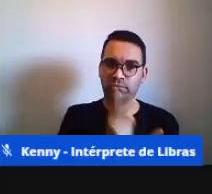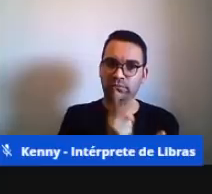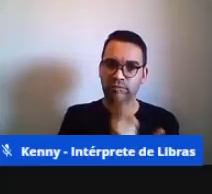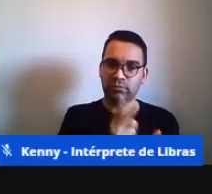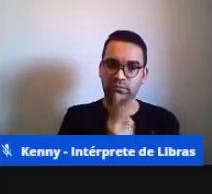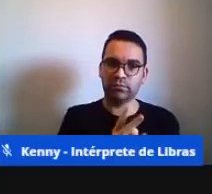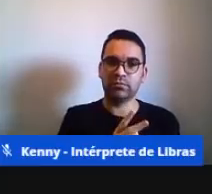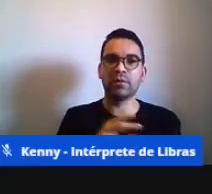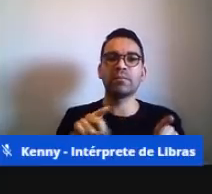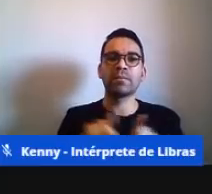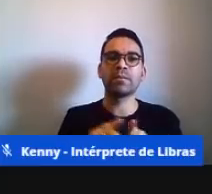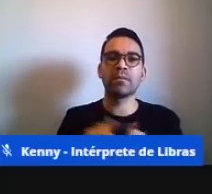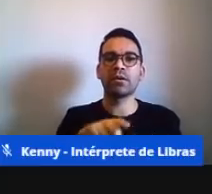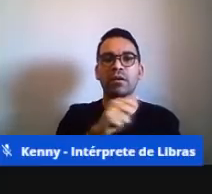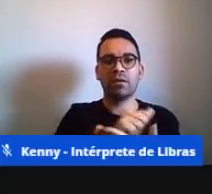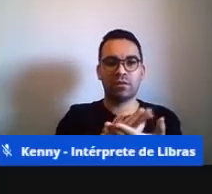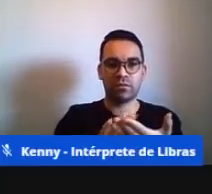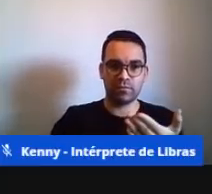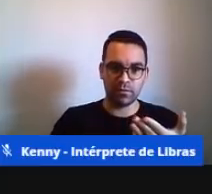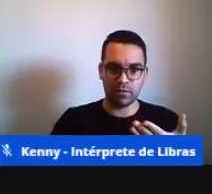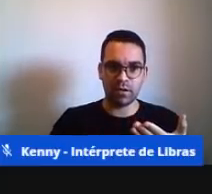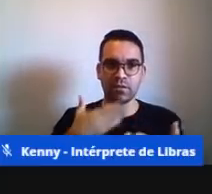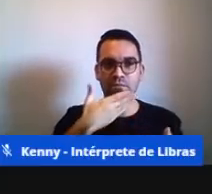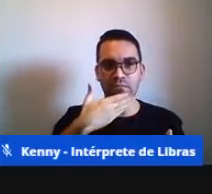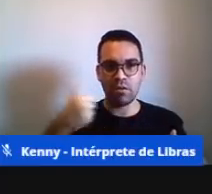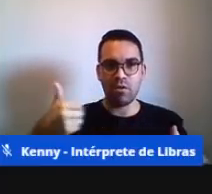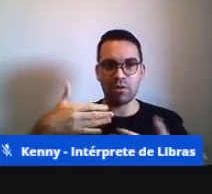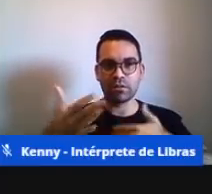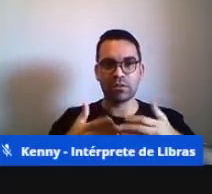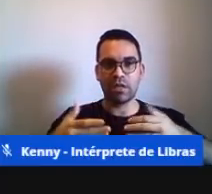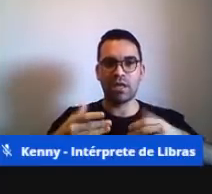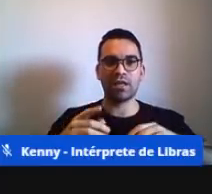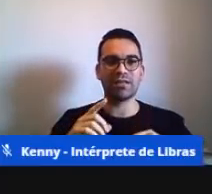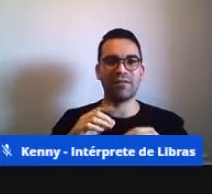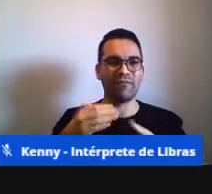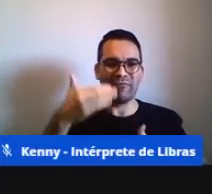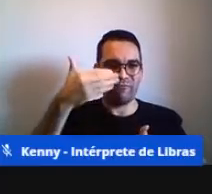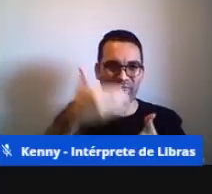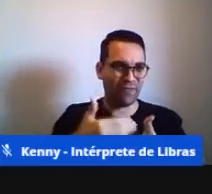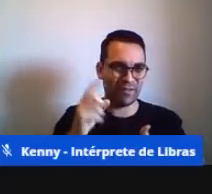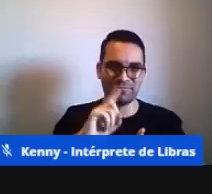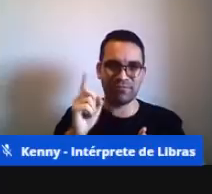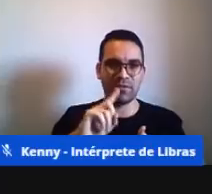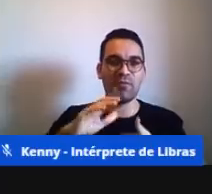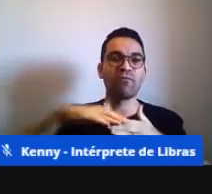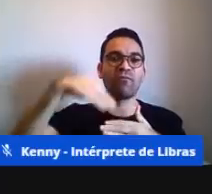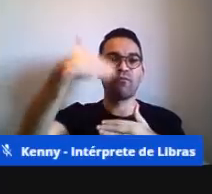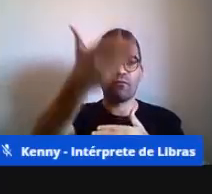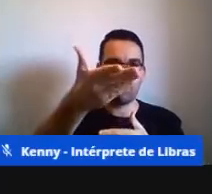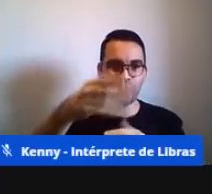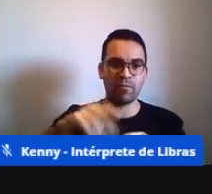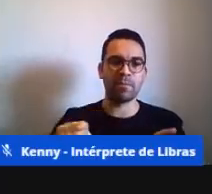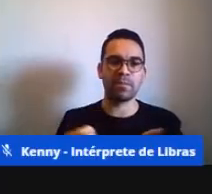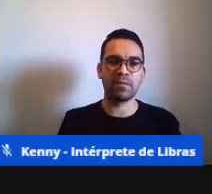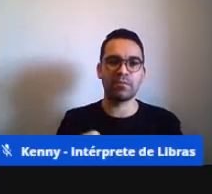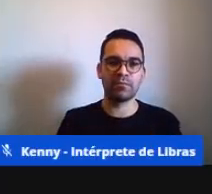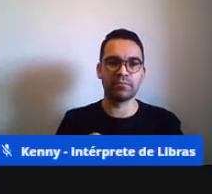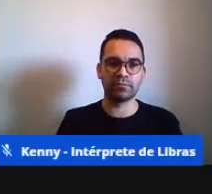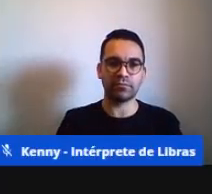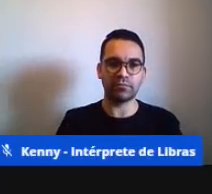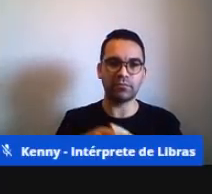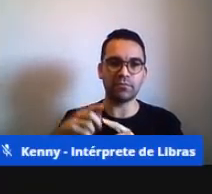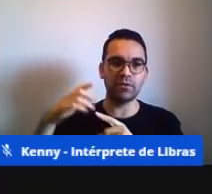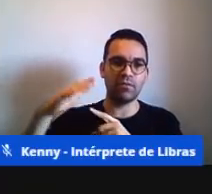ar livre, né, onde há uma ventilação, né, muito mais adequada. Os ventiladores eles devem ser